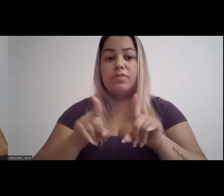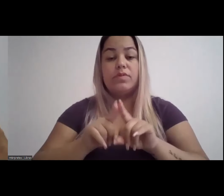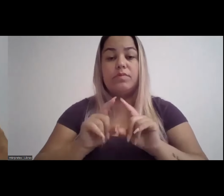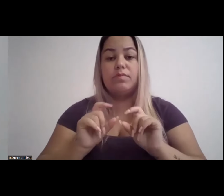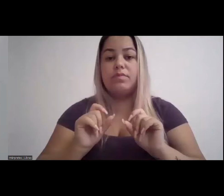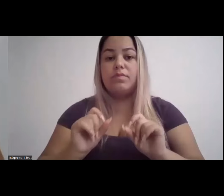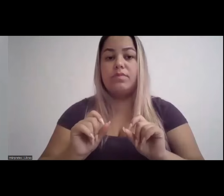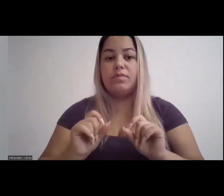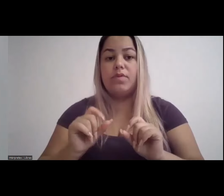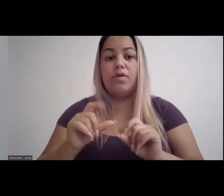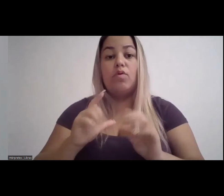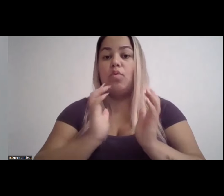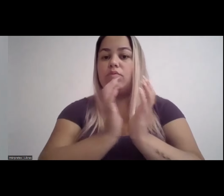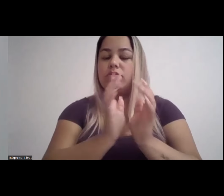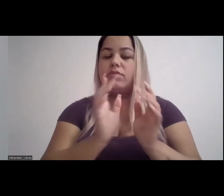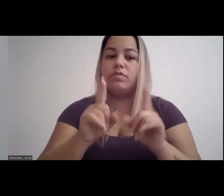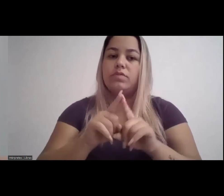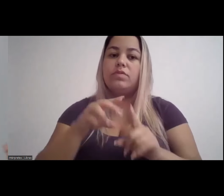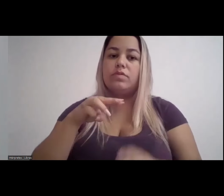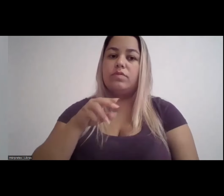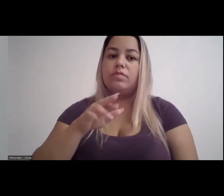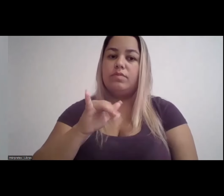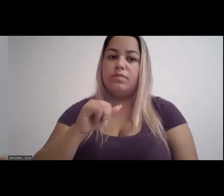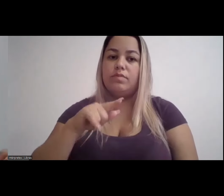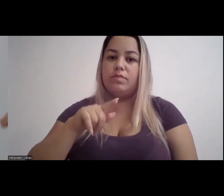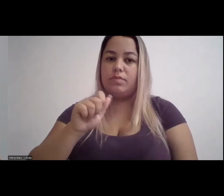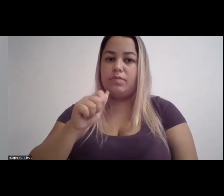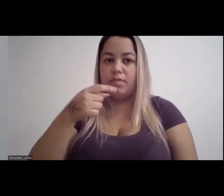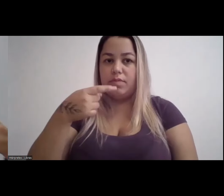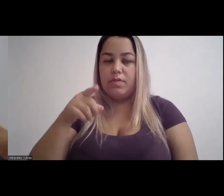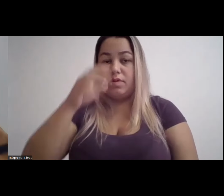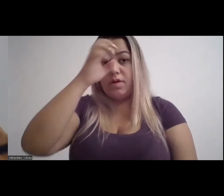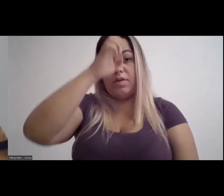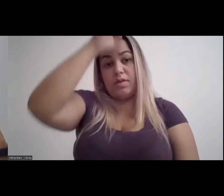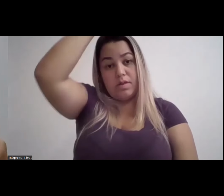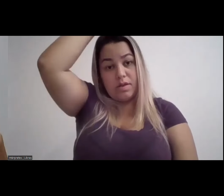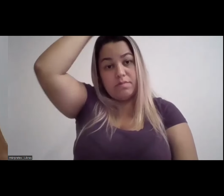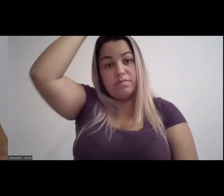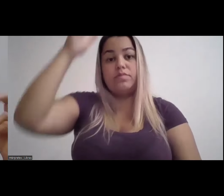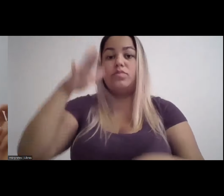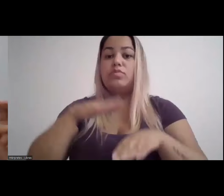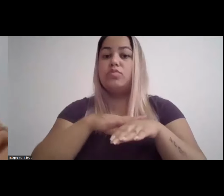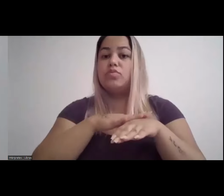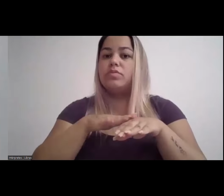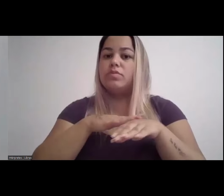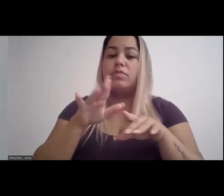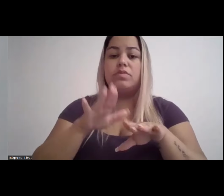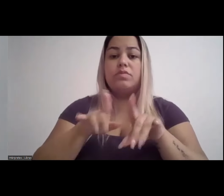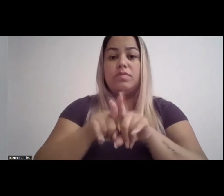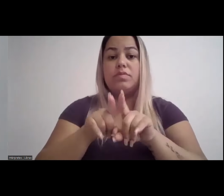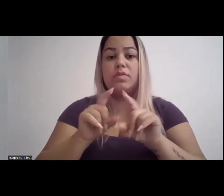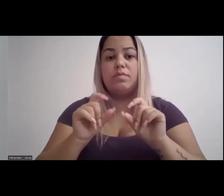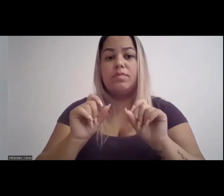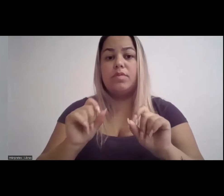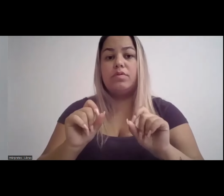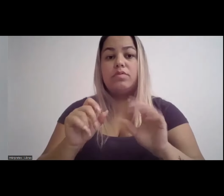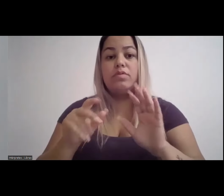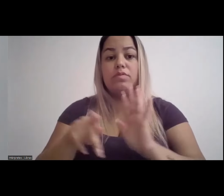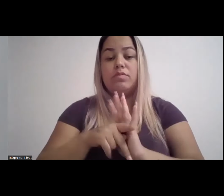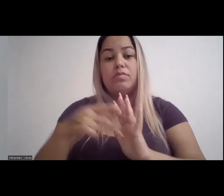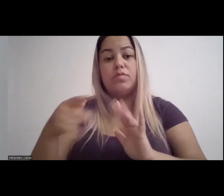o time da Prefeitura de Maringá, apoiado pelo time da ENAP, conversou com os maiores especialistas no seu próprio